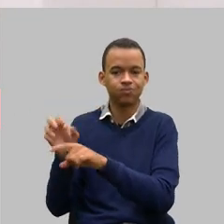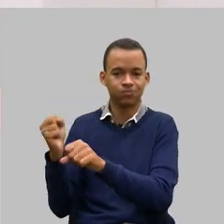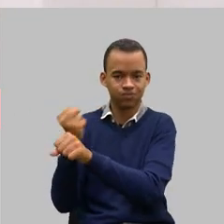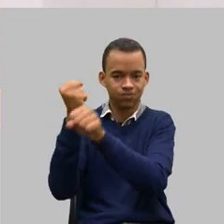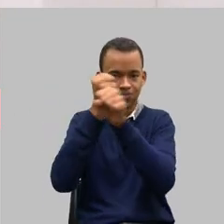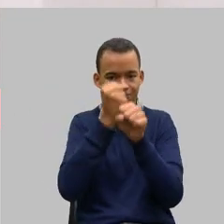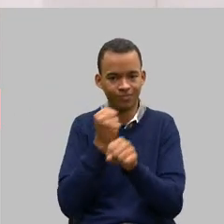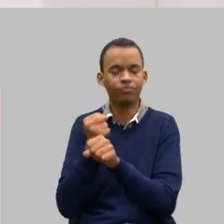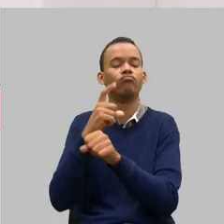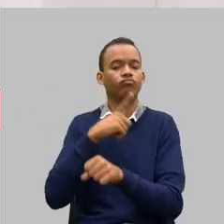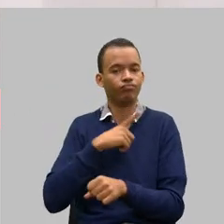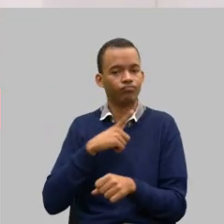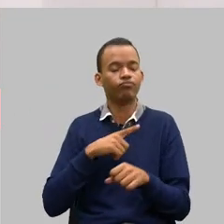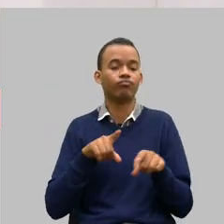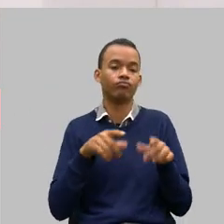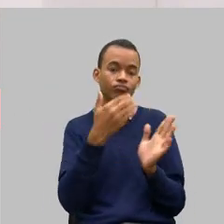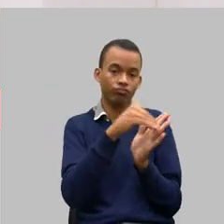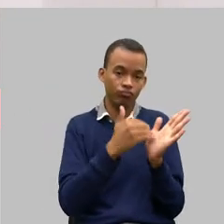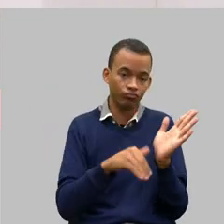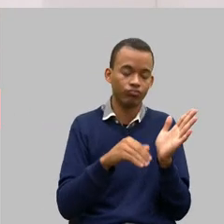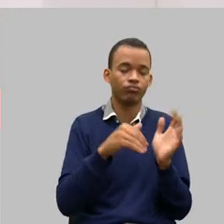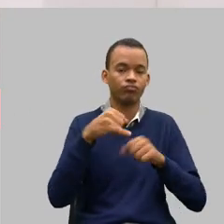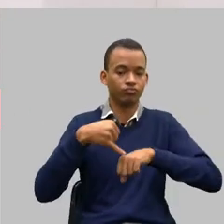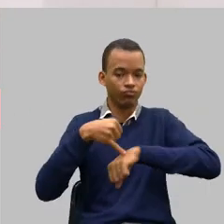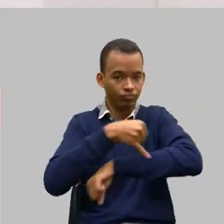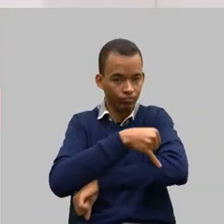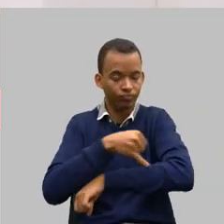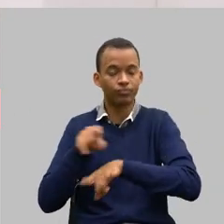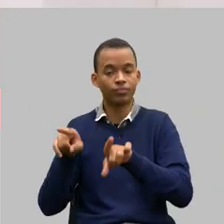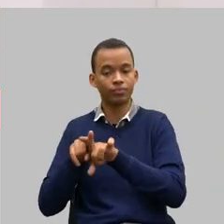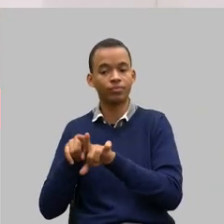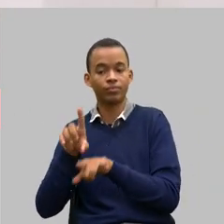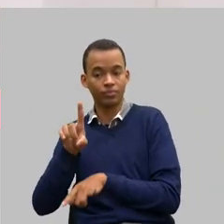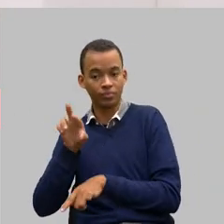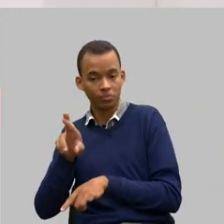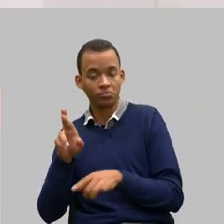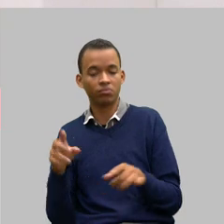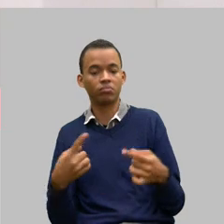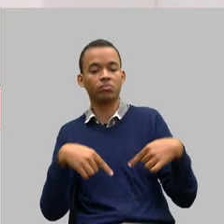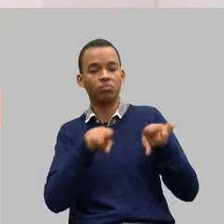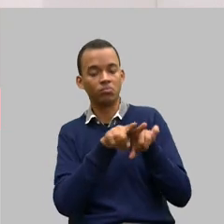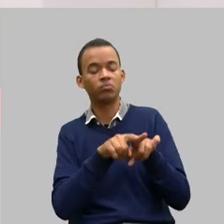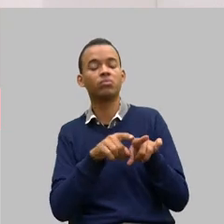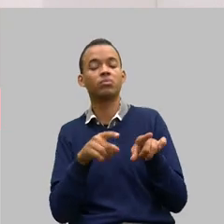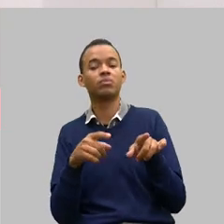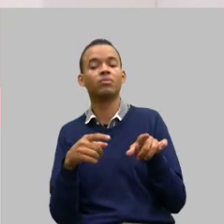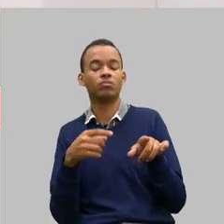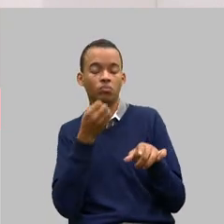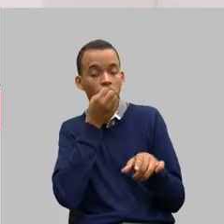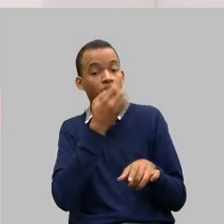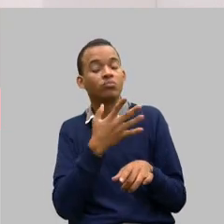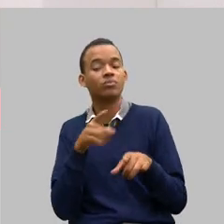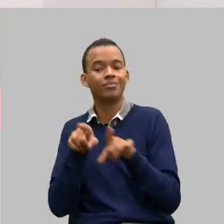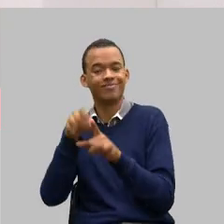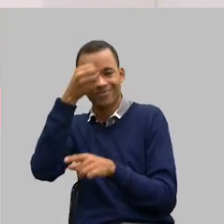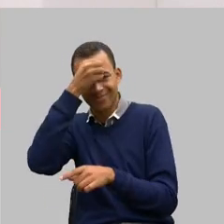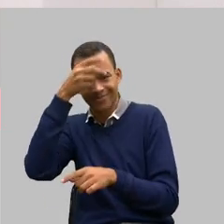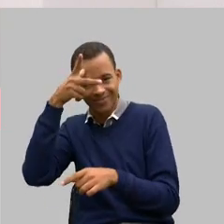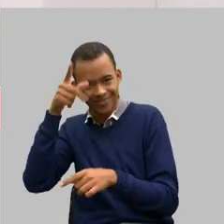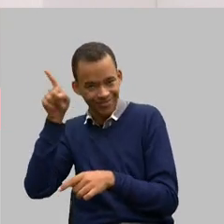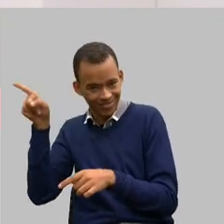tanto a seinfra quanto o Dr e a confiança que tem hoje nos gestores municipais tem feito a diferença então